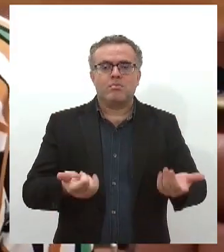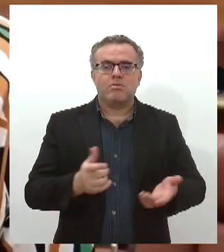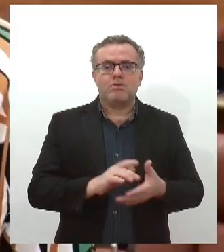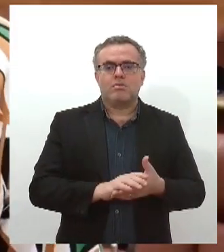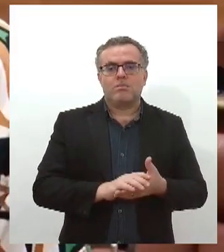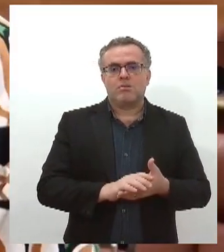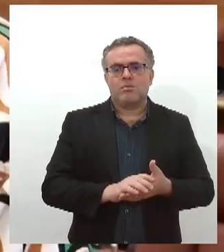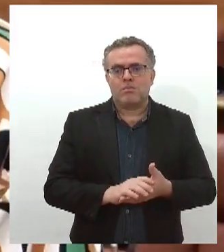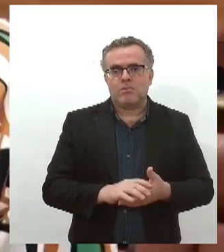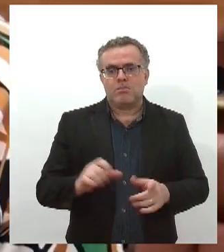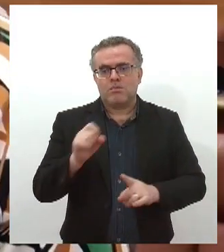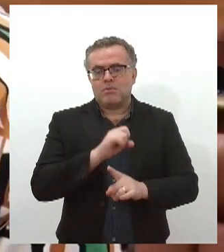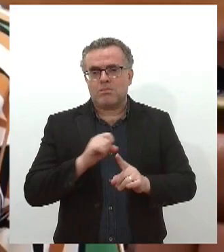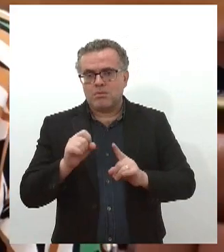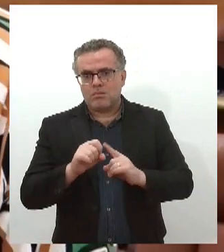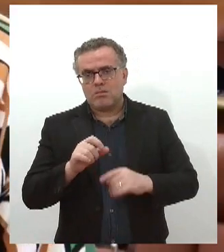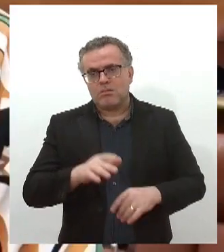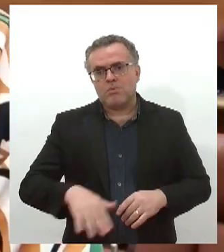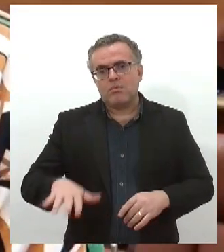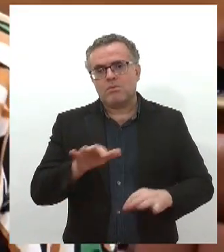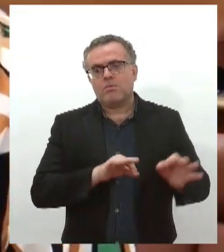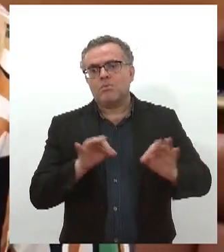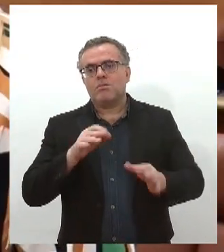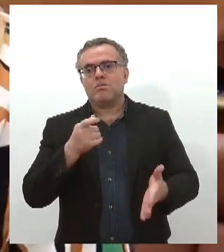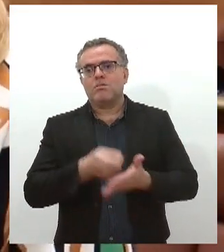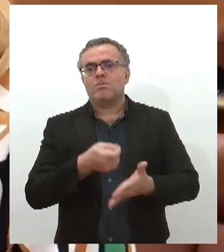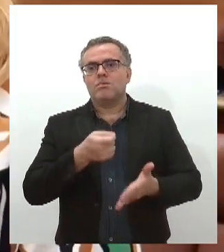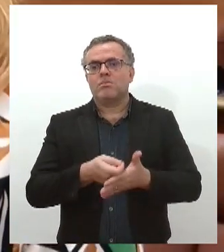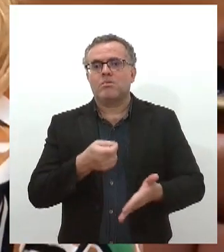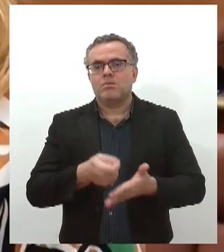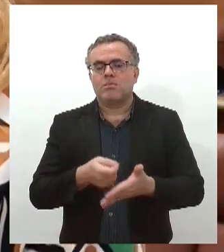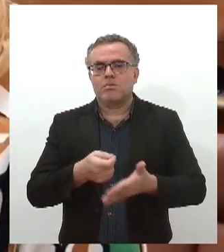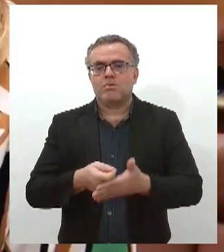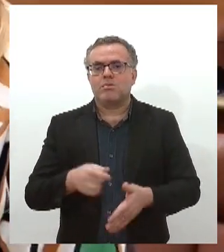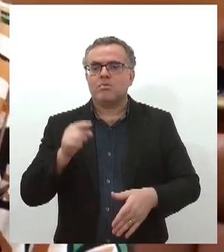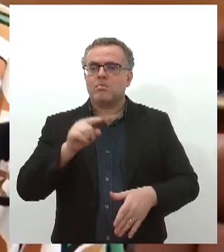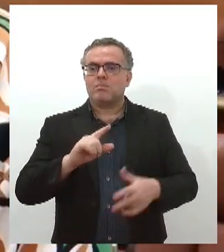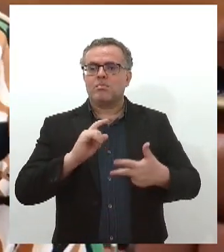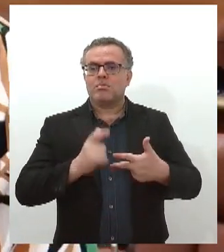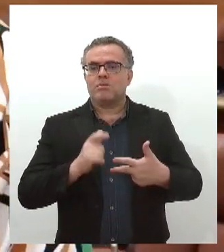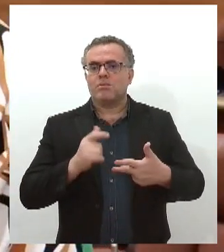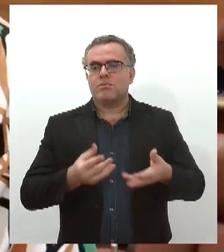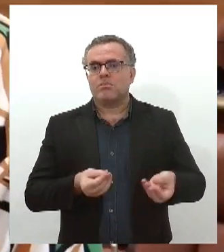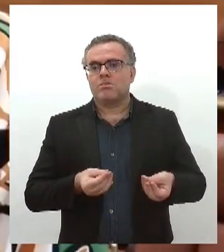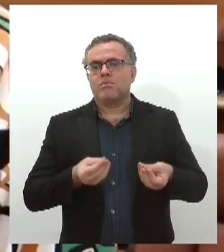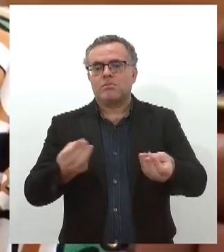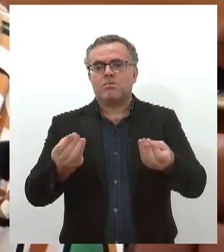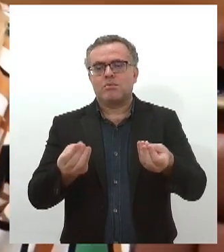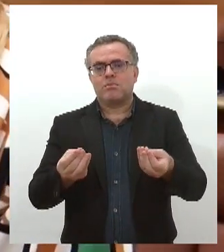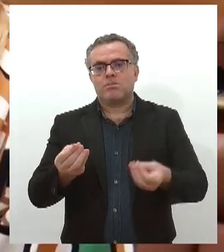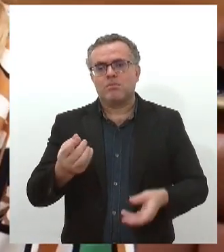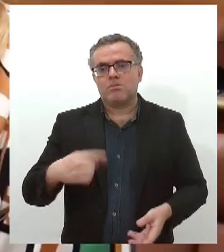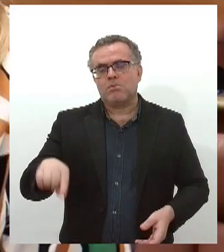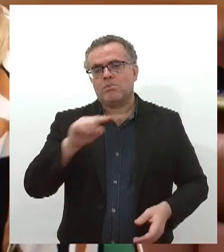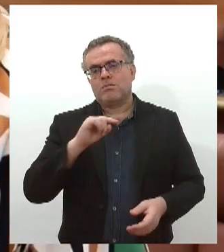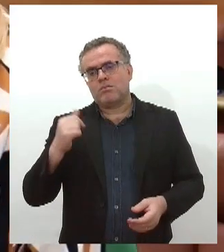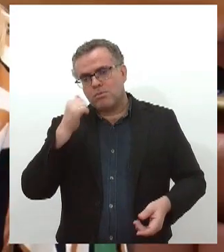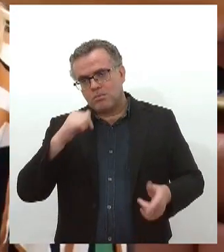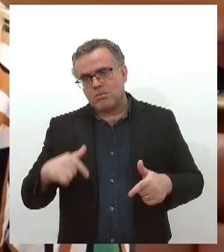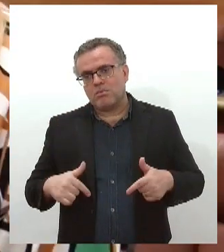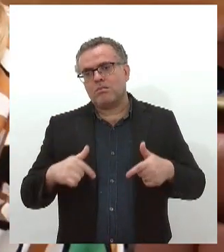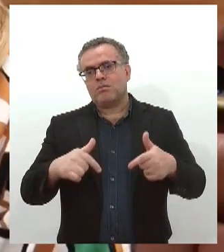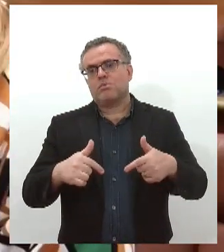civil organizada, também cobrar, né, que o Poder Executivo dê condições, né, para que as mulheres possam se candidatar